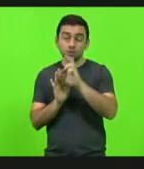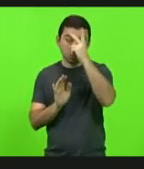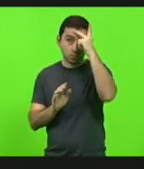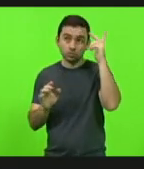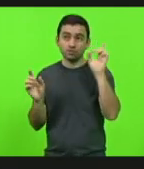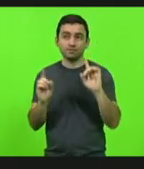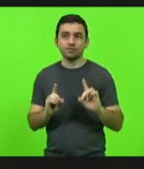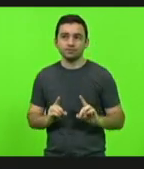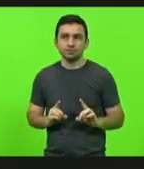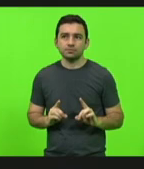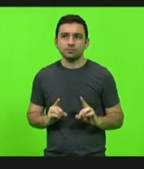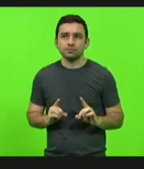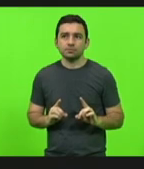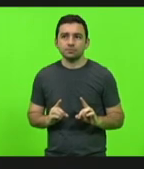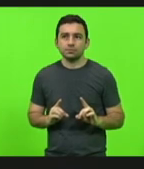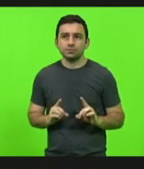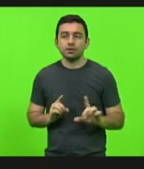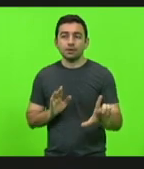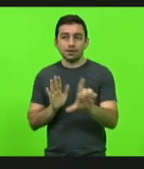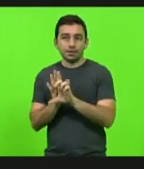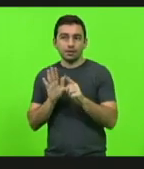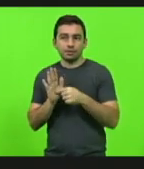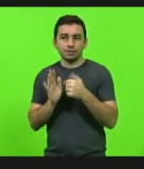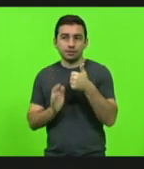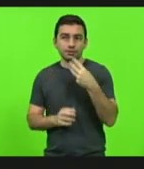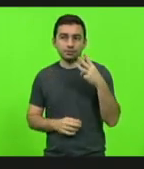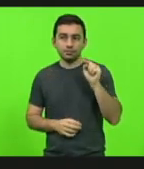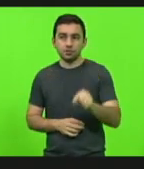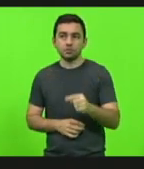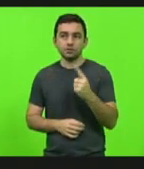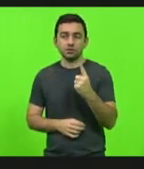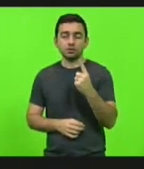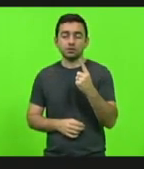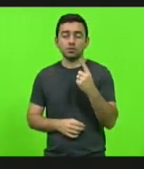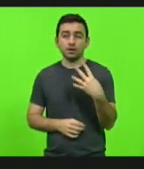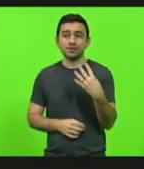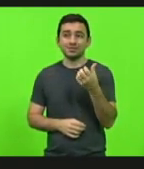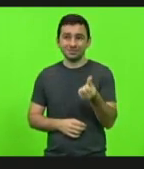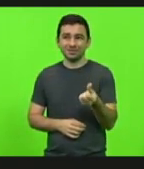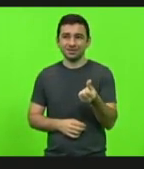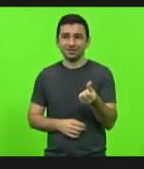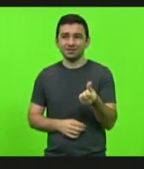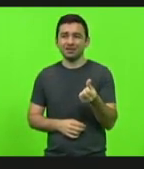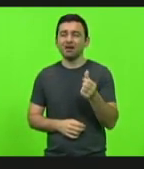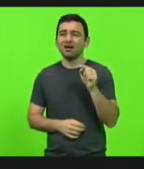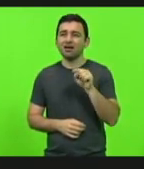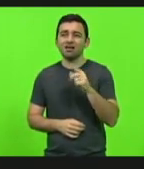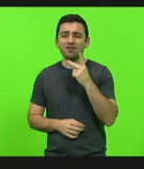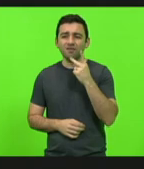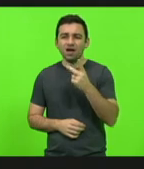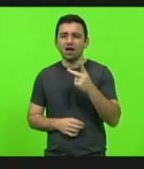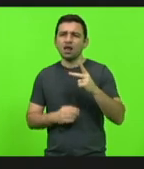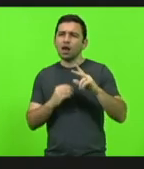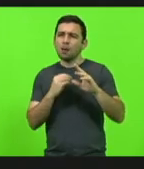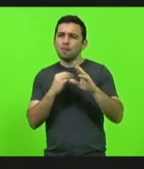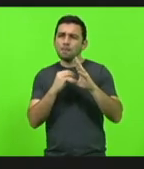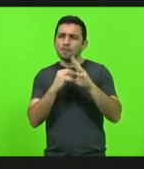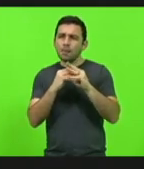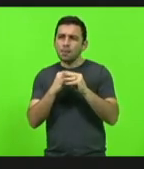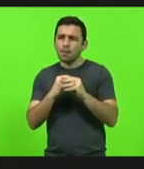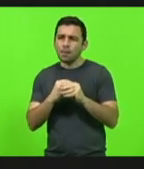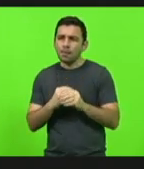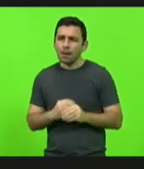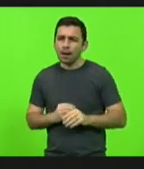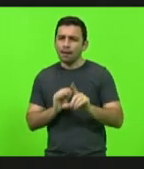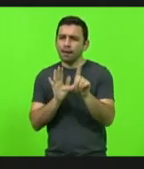deficiência a lei 13.146 em e faz todo um apanhado de várias